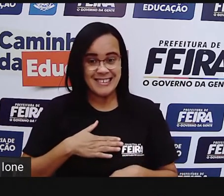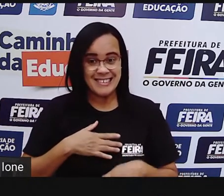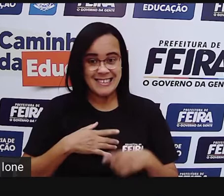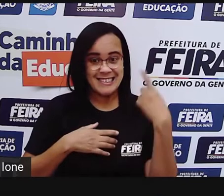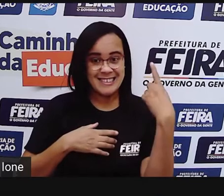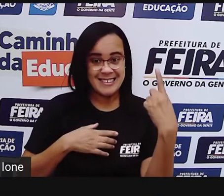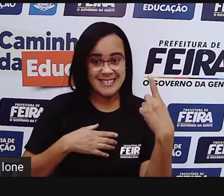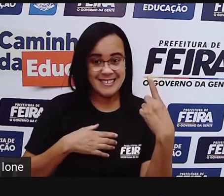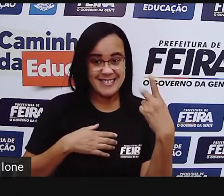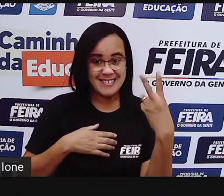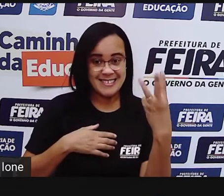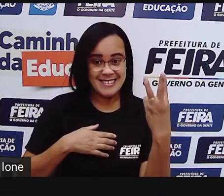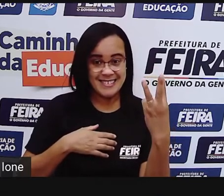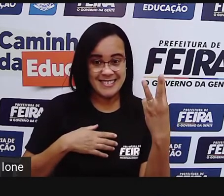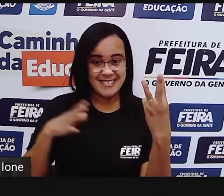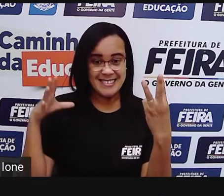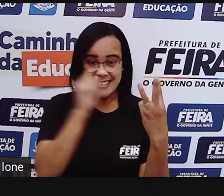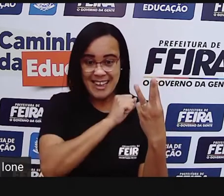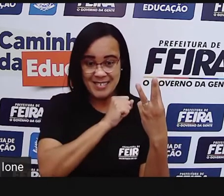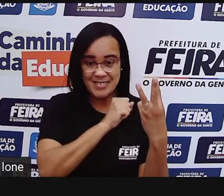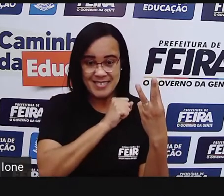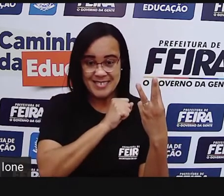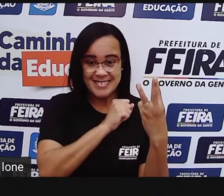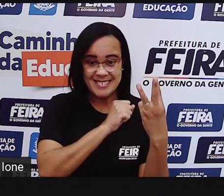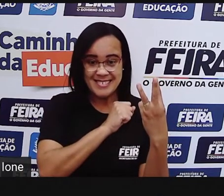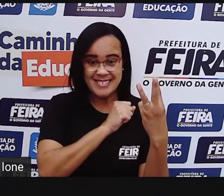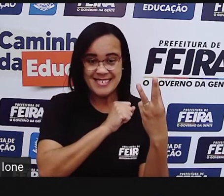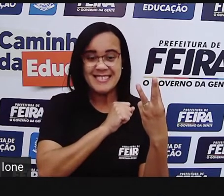daí. Um, dois, três e.